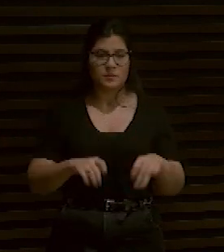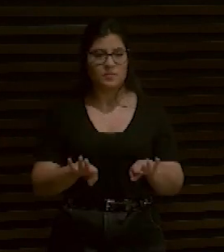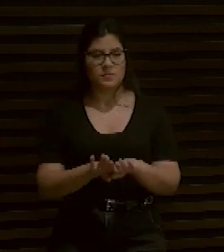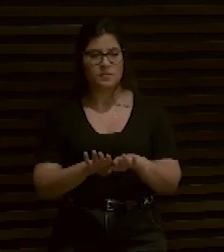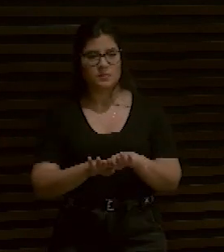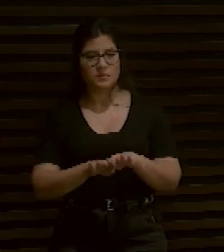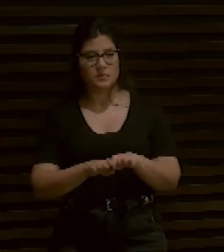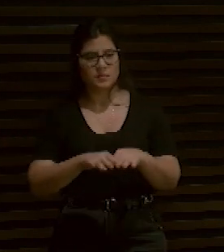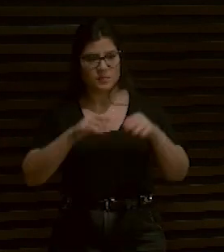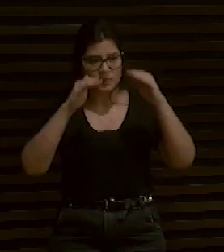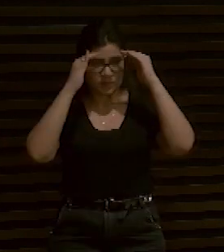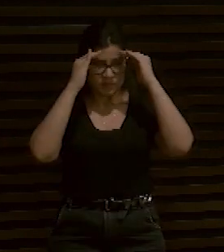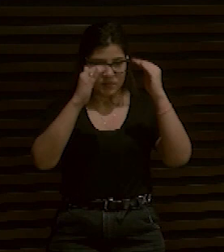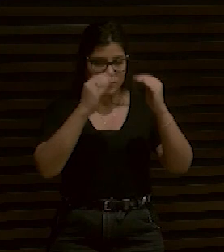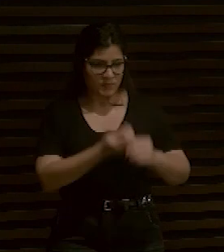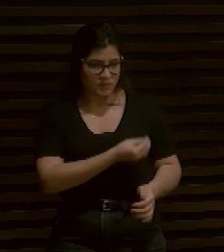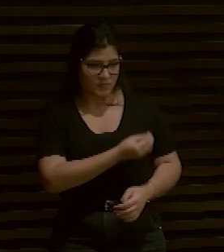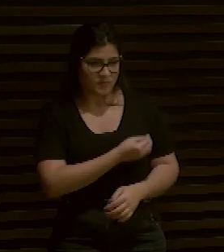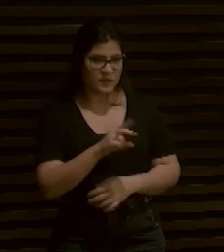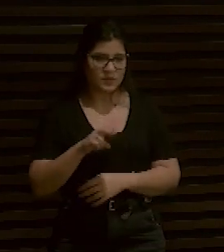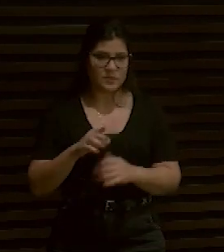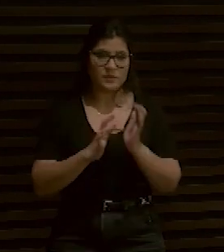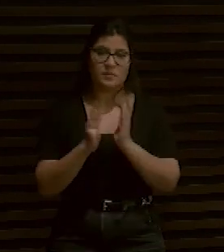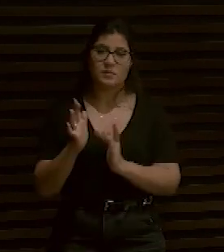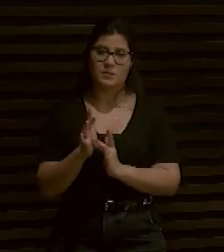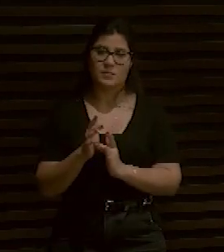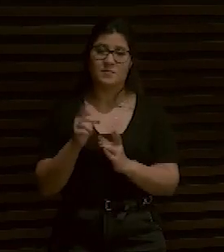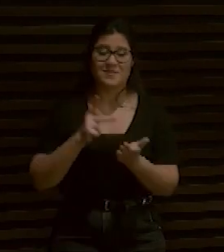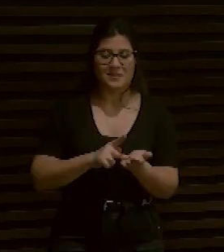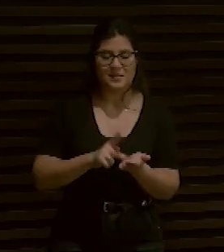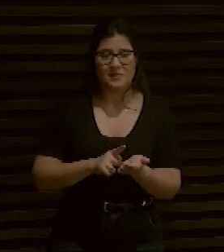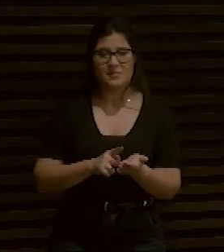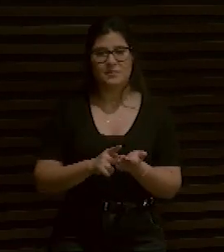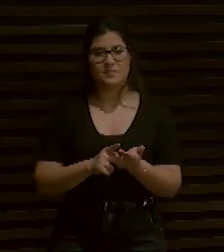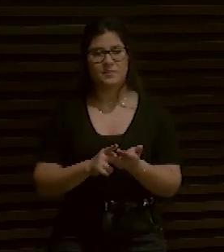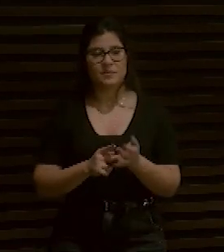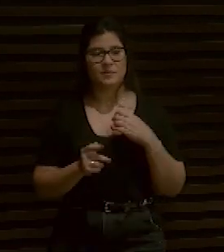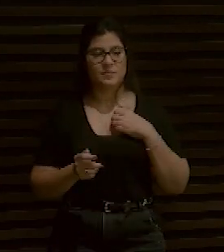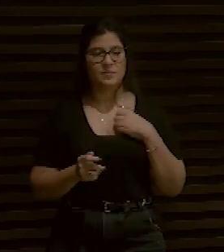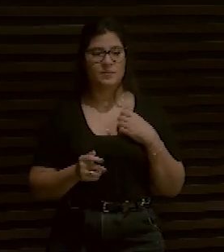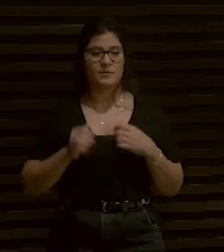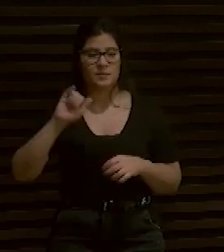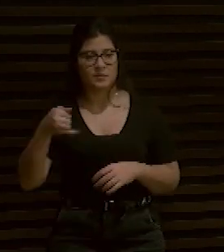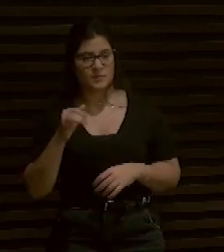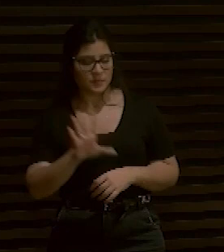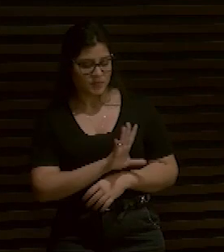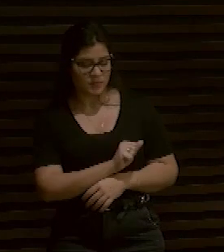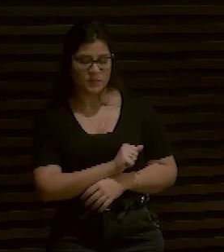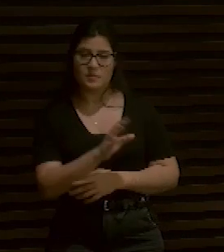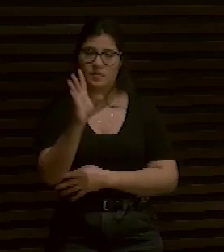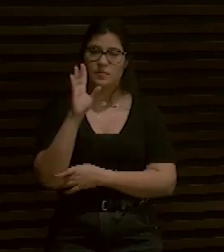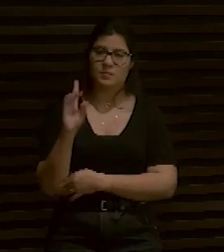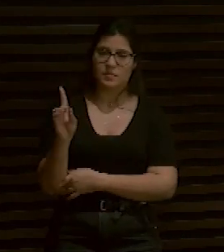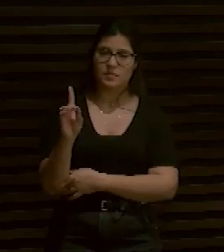andou. Os que guardam a sua palavra verdadeiramente desfrutam da plenitude do amor de Deus.